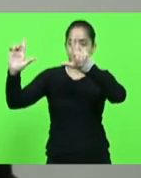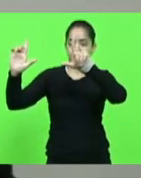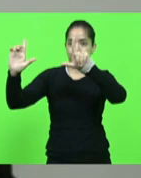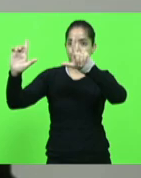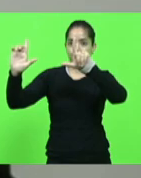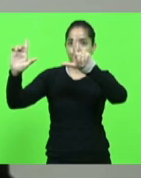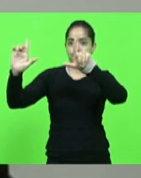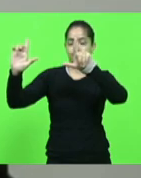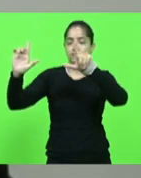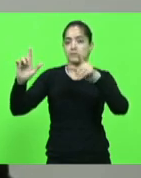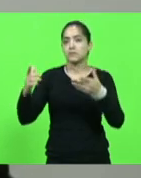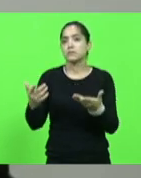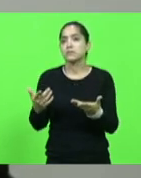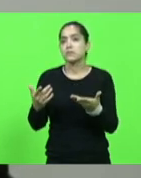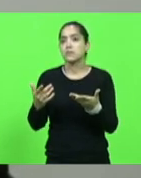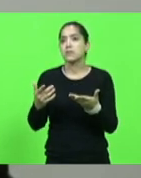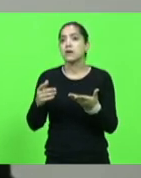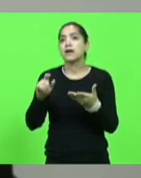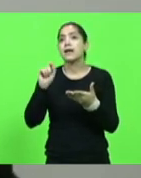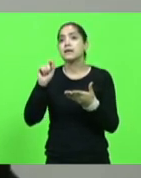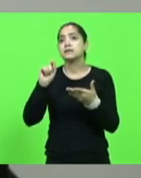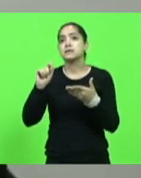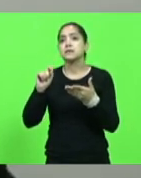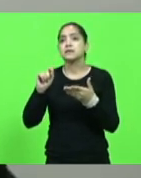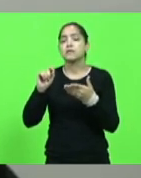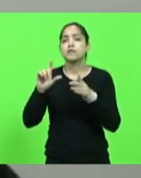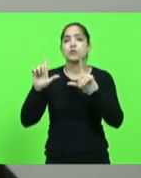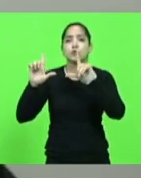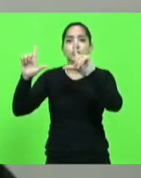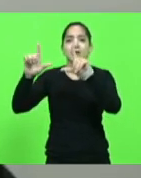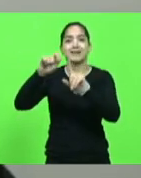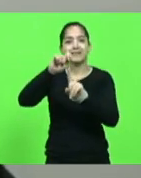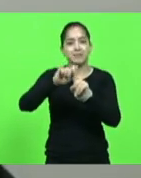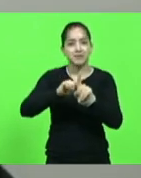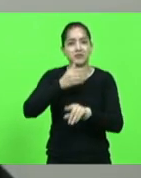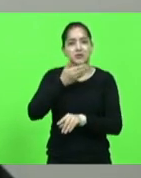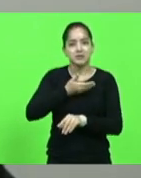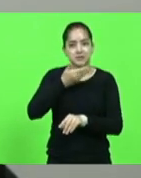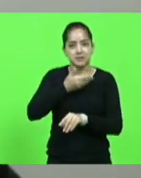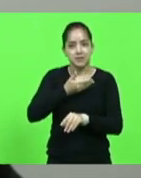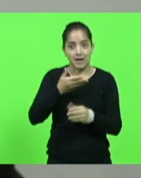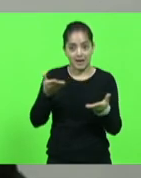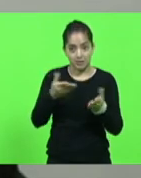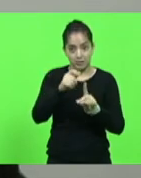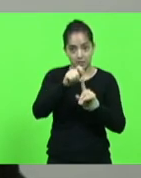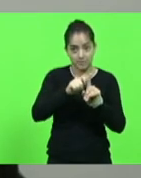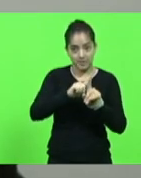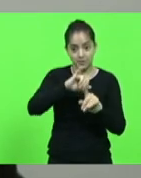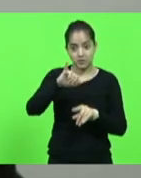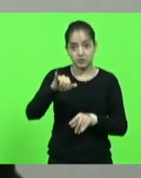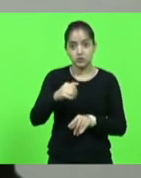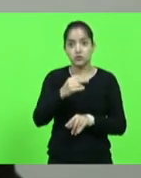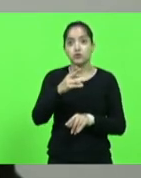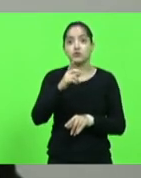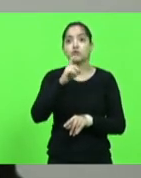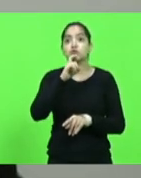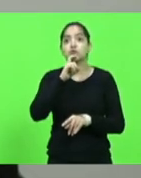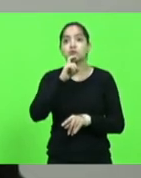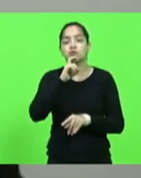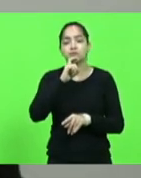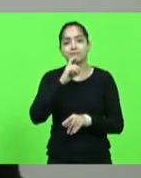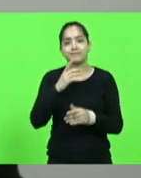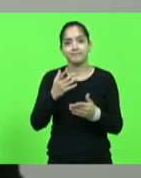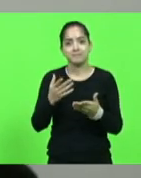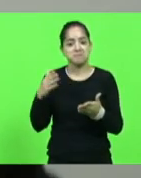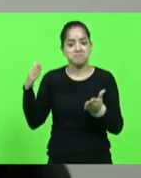elevada. Só que essa placa foi colocada em dezembro. Nós estamos em julho, 8 de julho, e